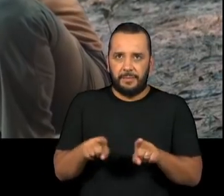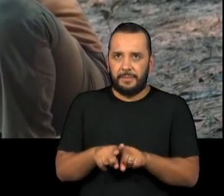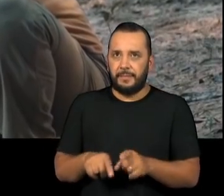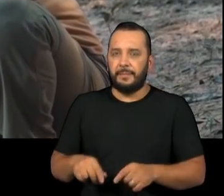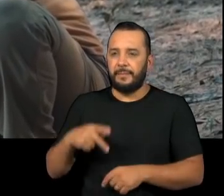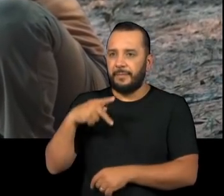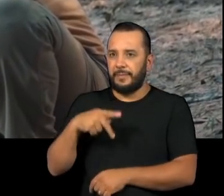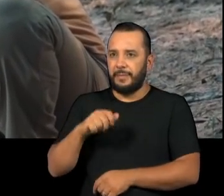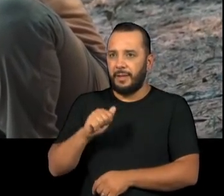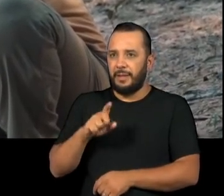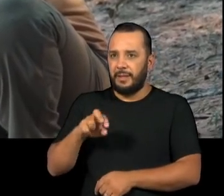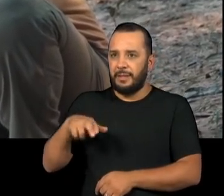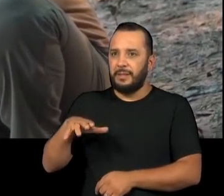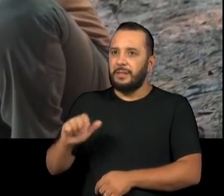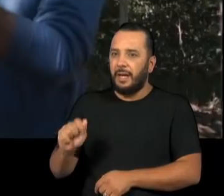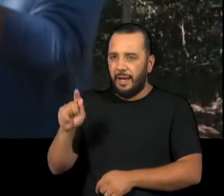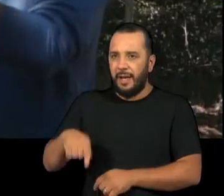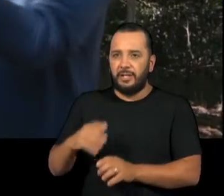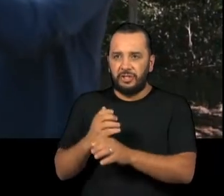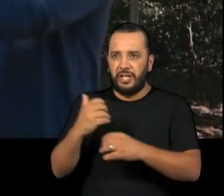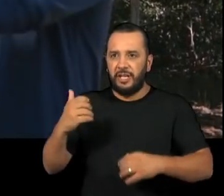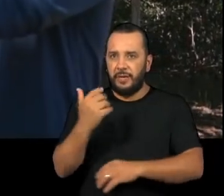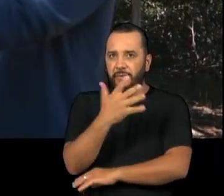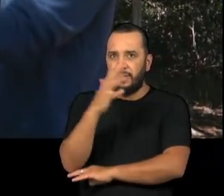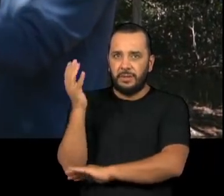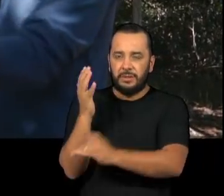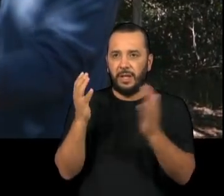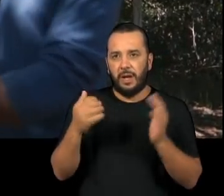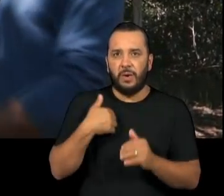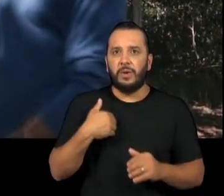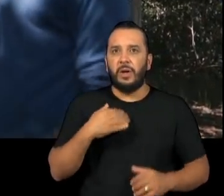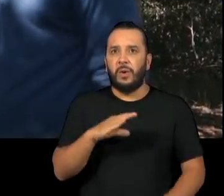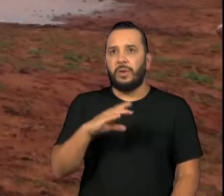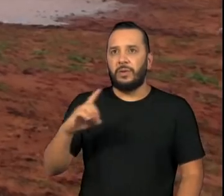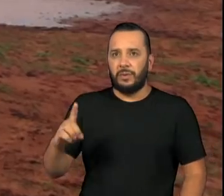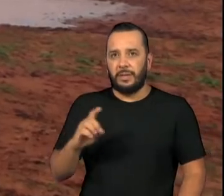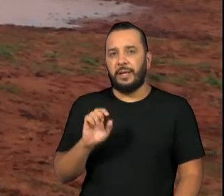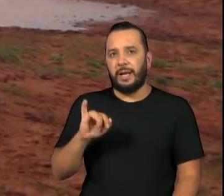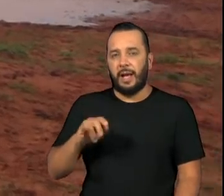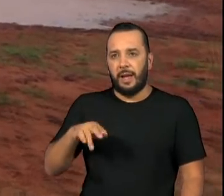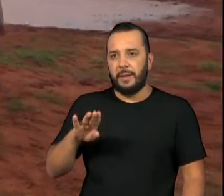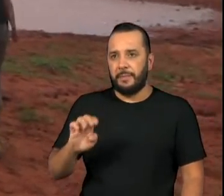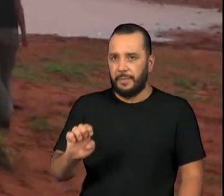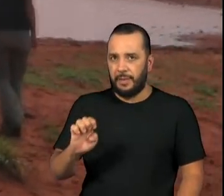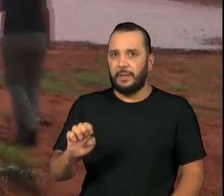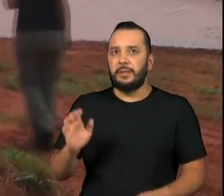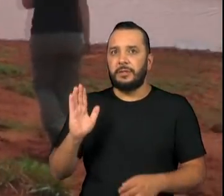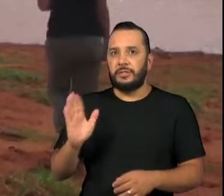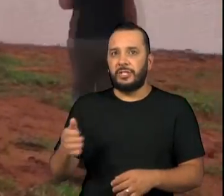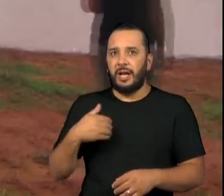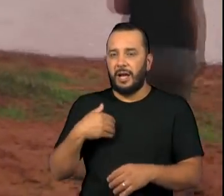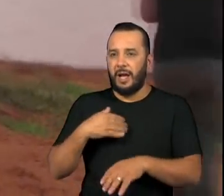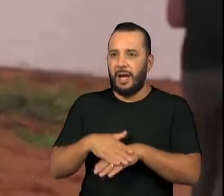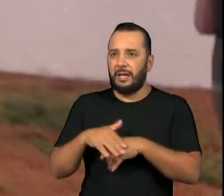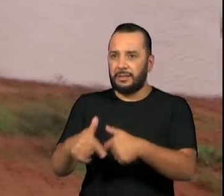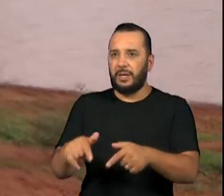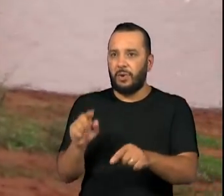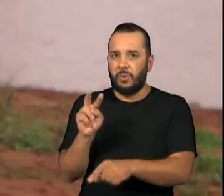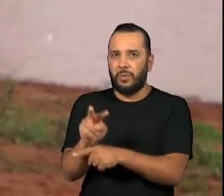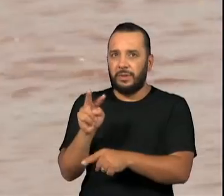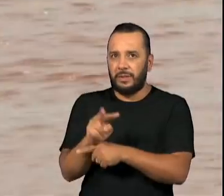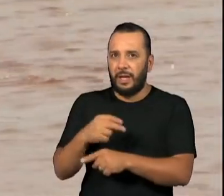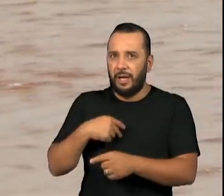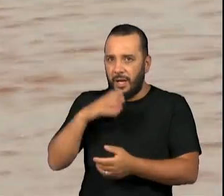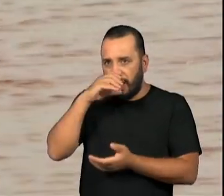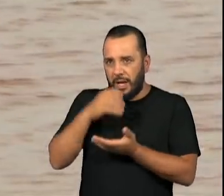Patrícia Médici é engenheira florestal e coordenadora da INCAB, Iniciativa Nacional para a Conservação da Anta